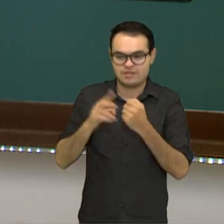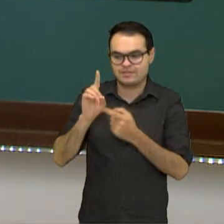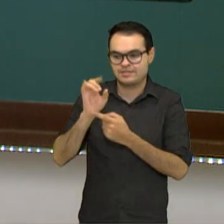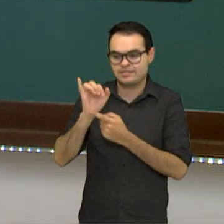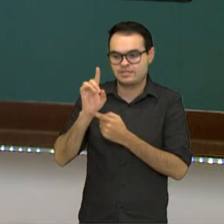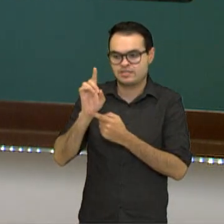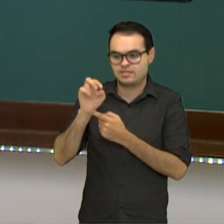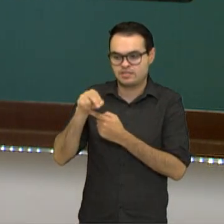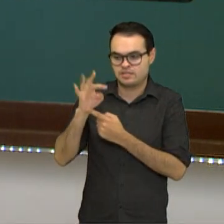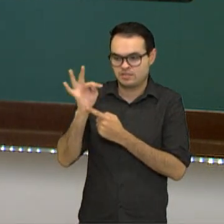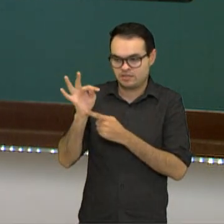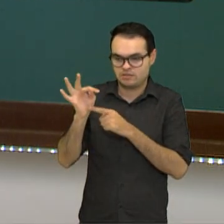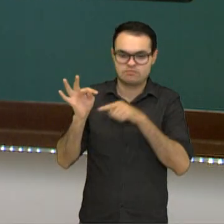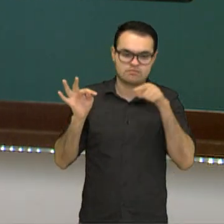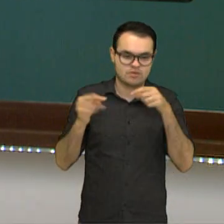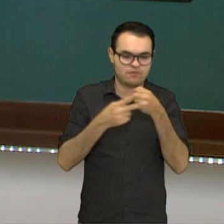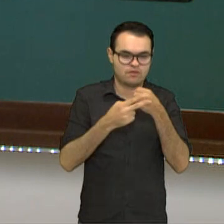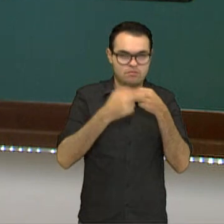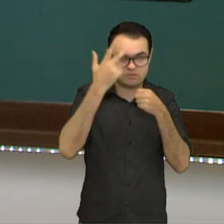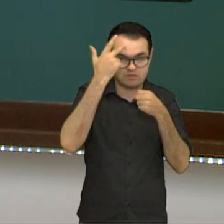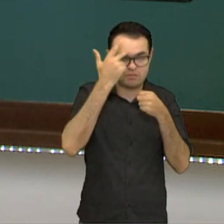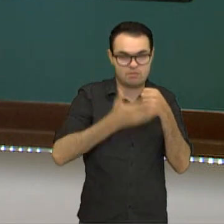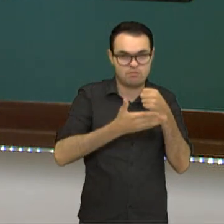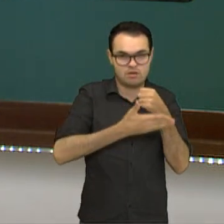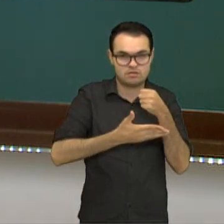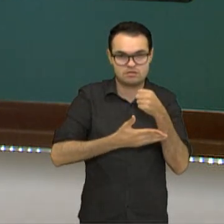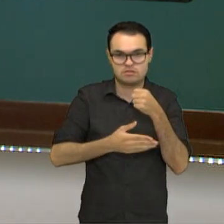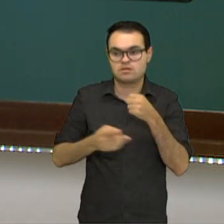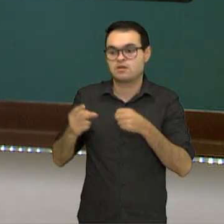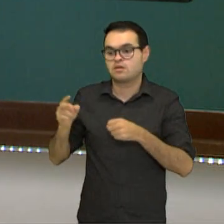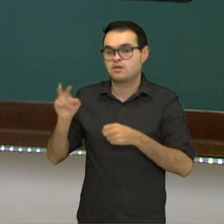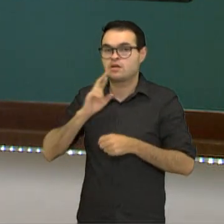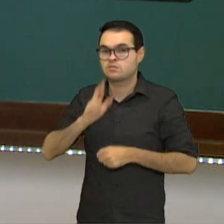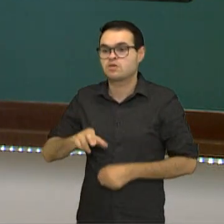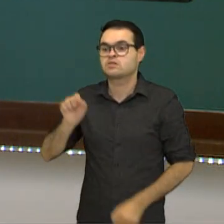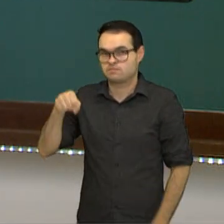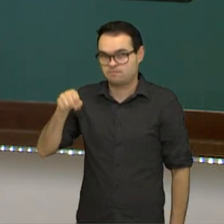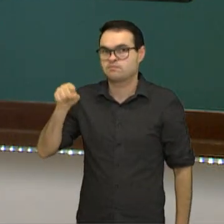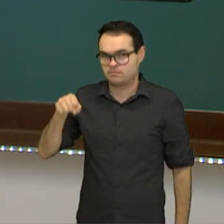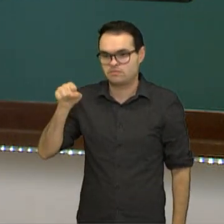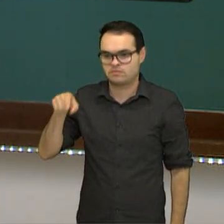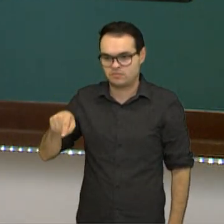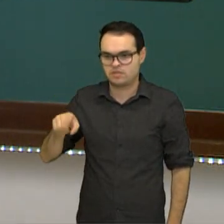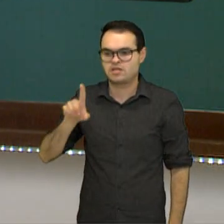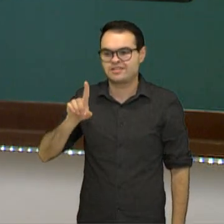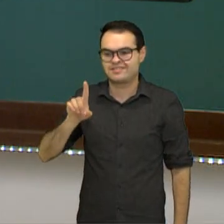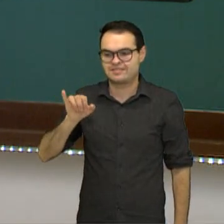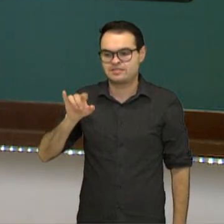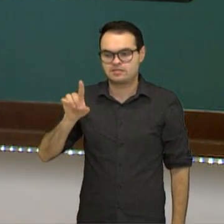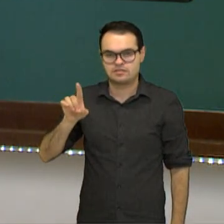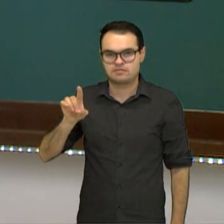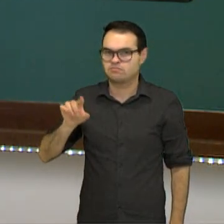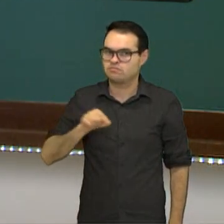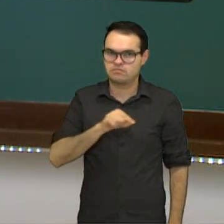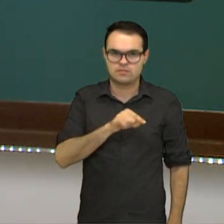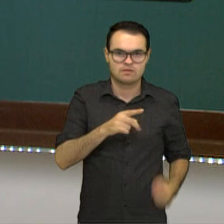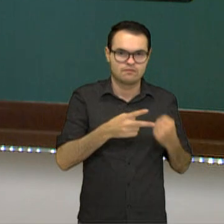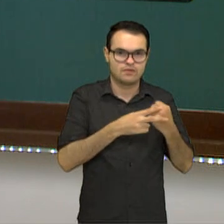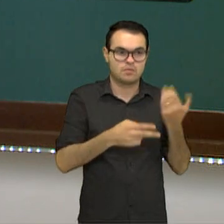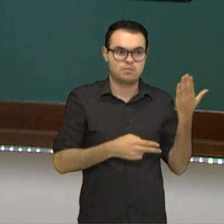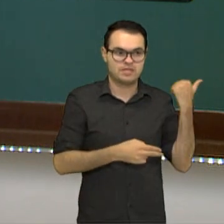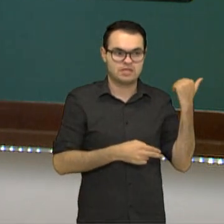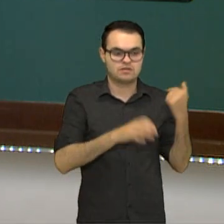você for dar uma resposta afirmativa, não coloca o did na resposta e aí sim você vai e conjuga o verbo para o